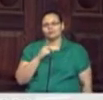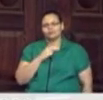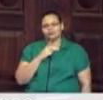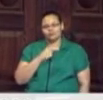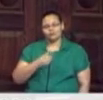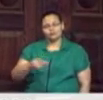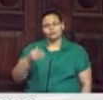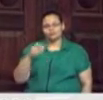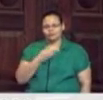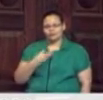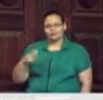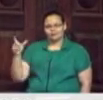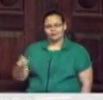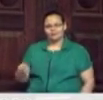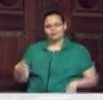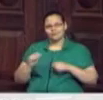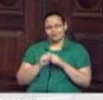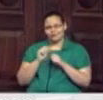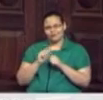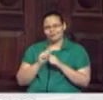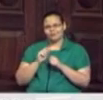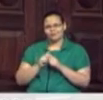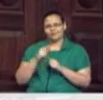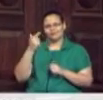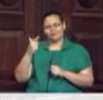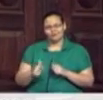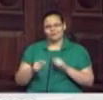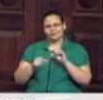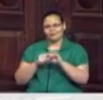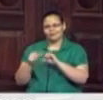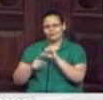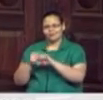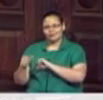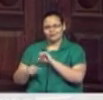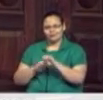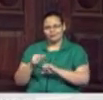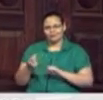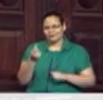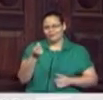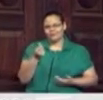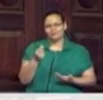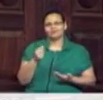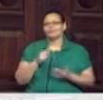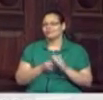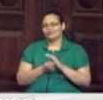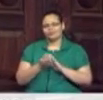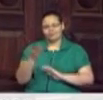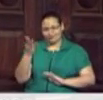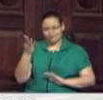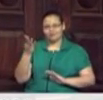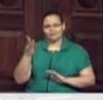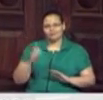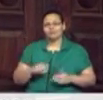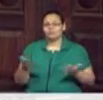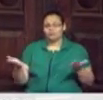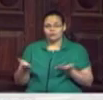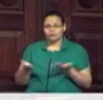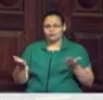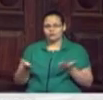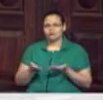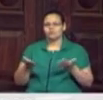que o governo fizesse uma grande reestruturação tarifária em diversos transportes públicos.